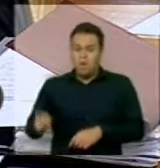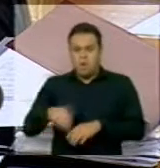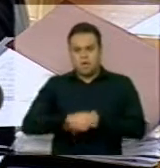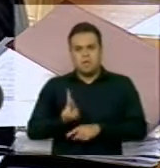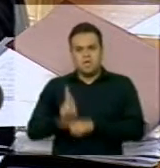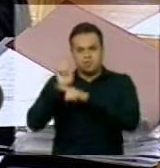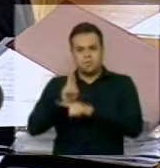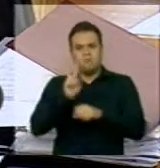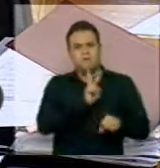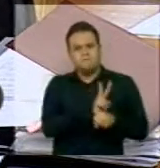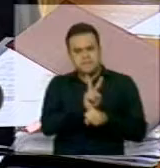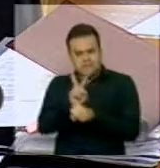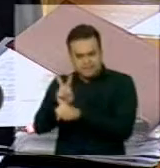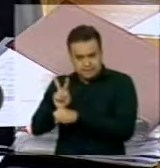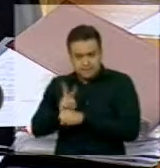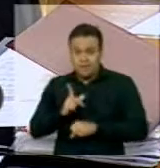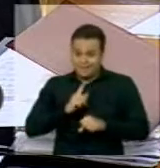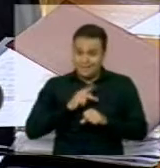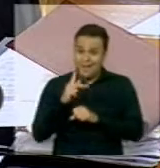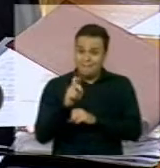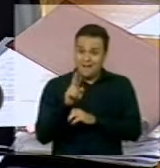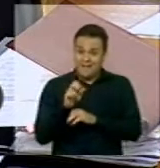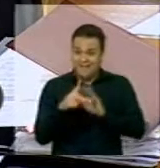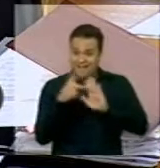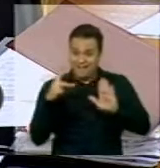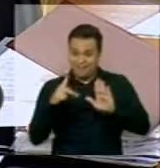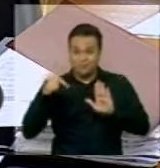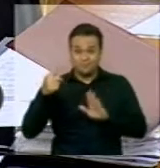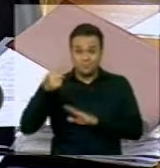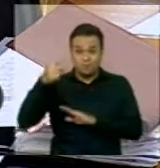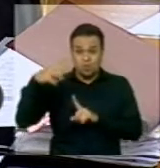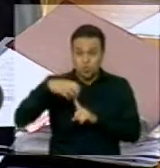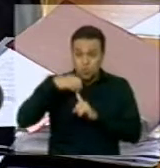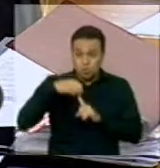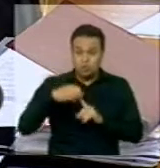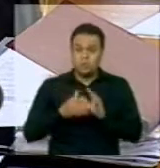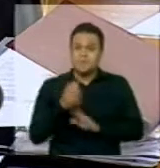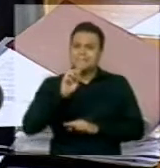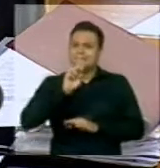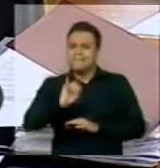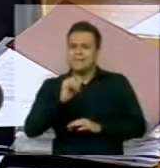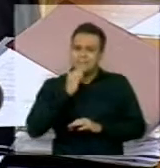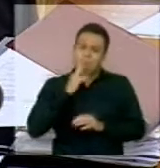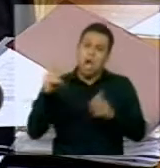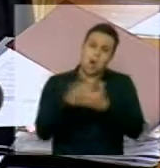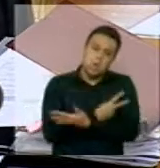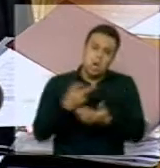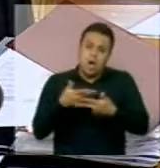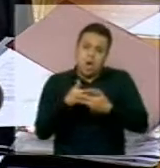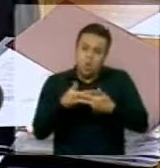parágrafo único, mas se dando, salvo se houver algum indício, se